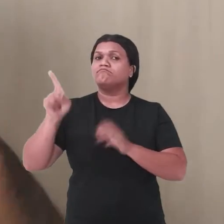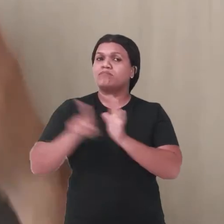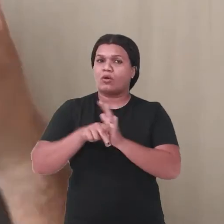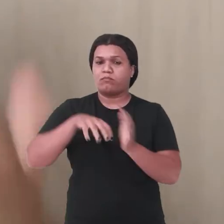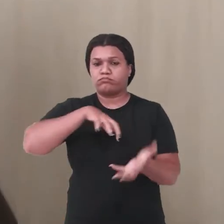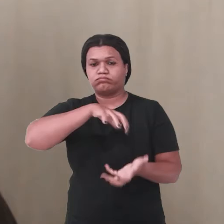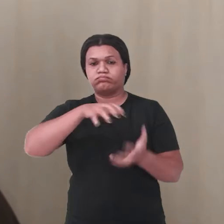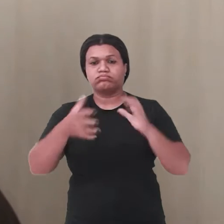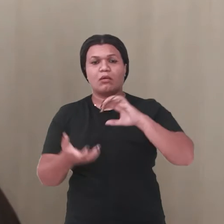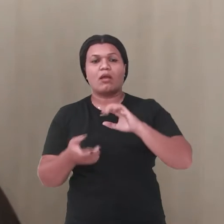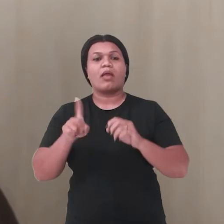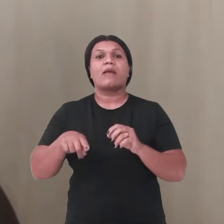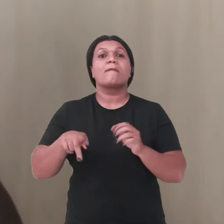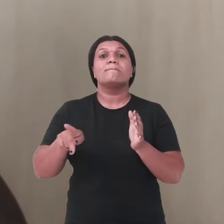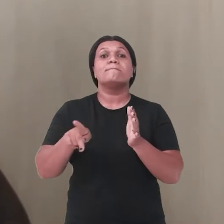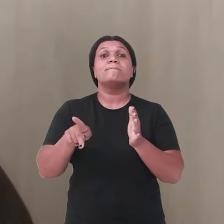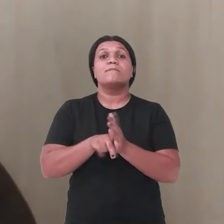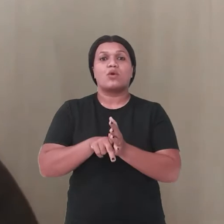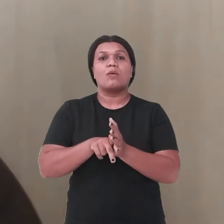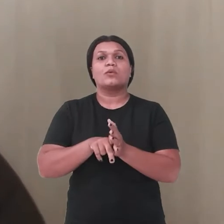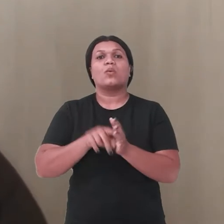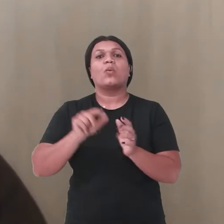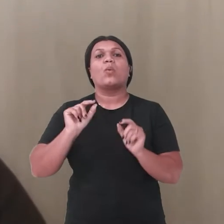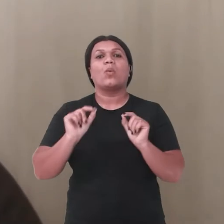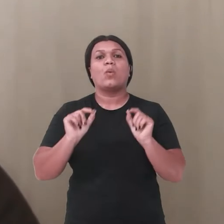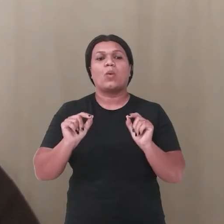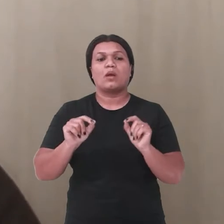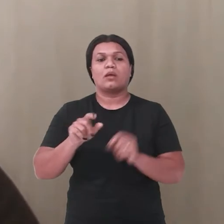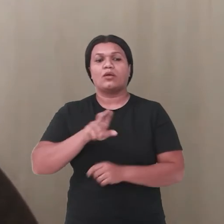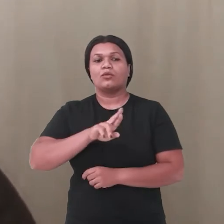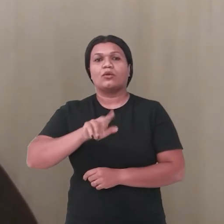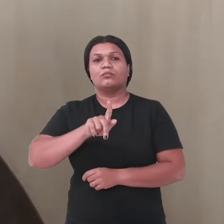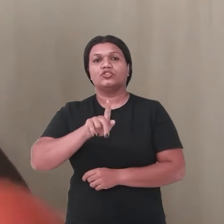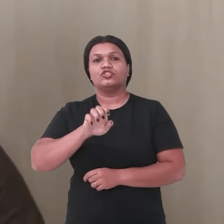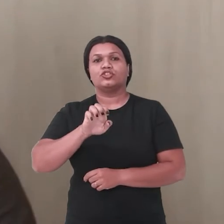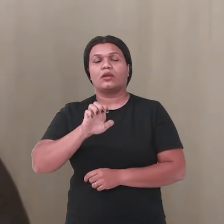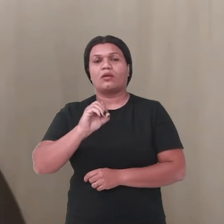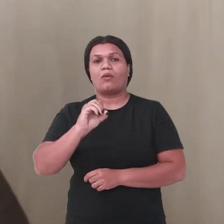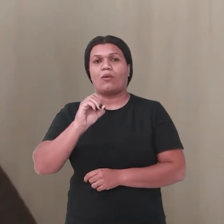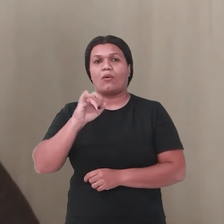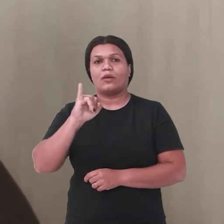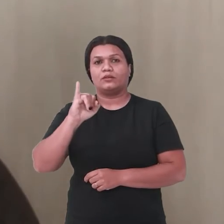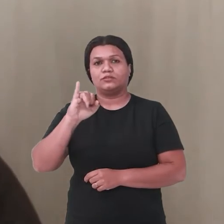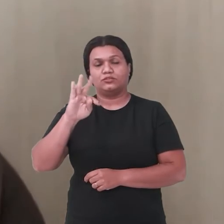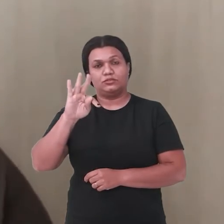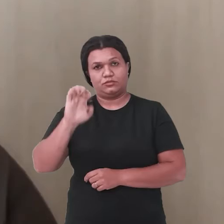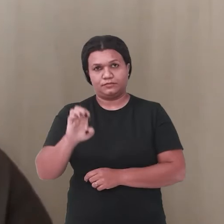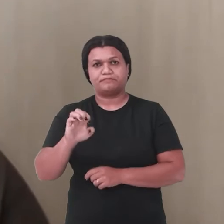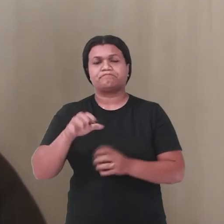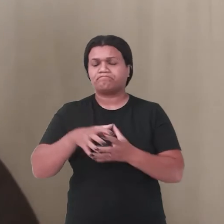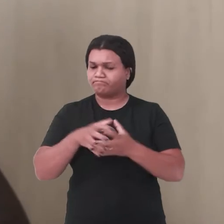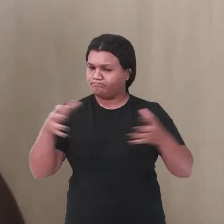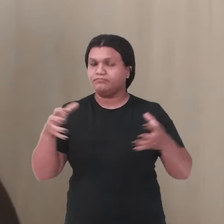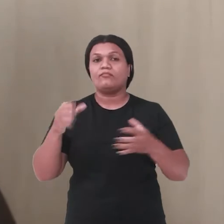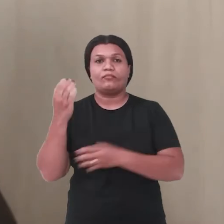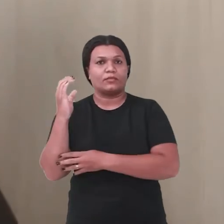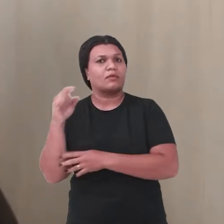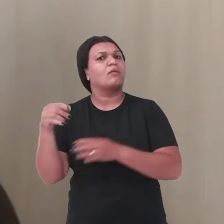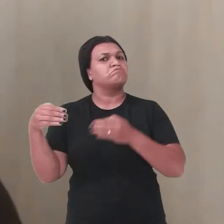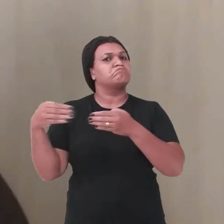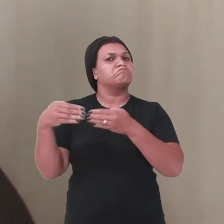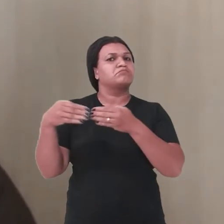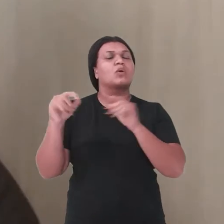é a forma geométrica reconhecida como geóide. Então a maior parte da comunidade científica concorda